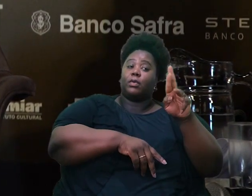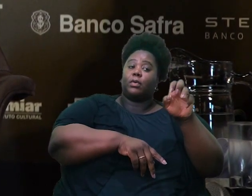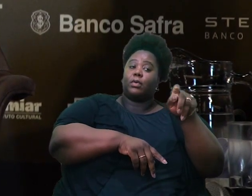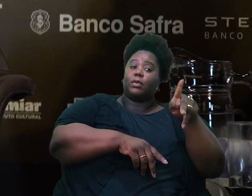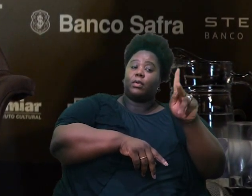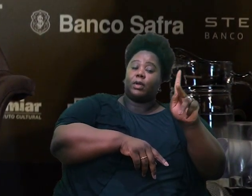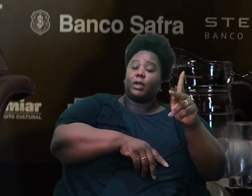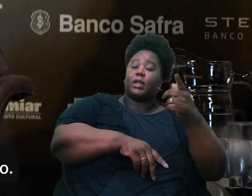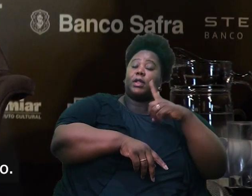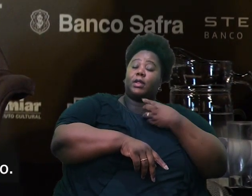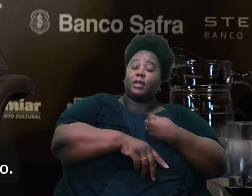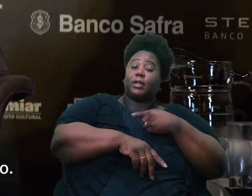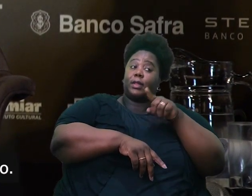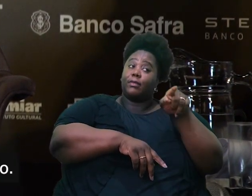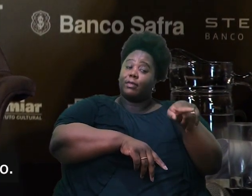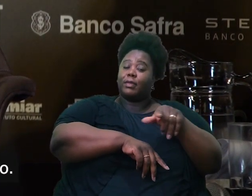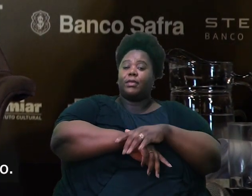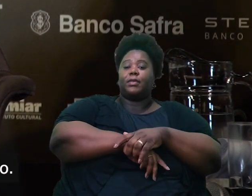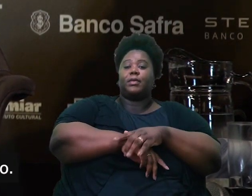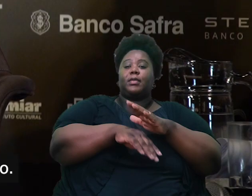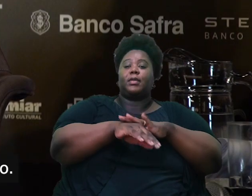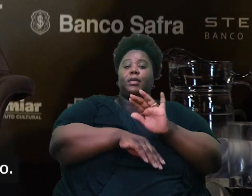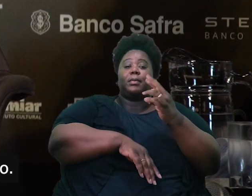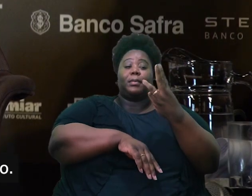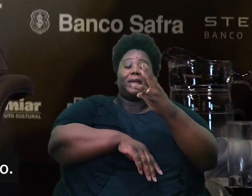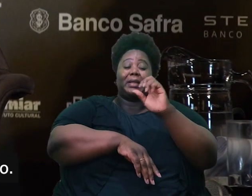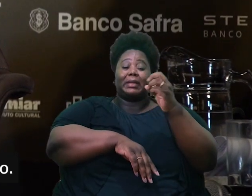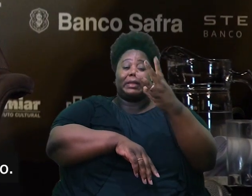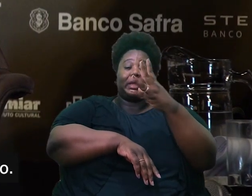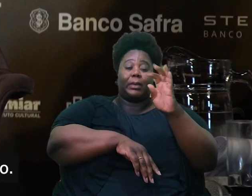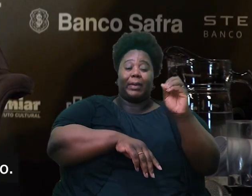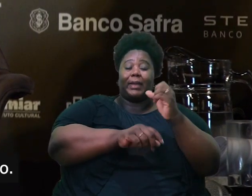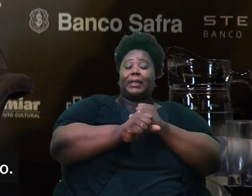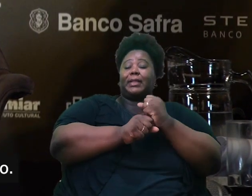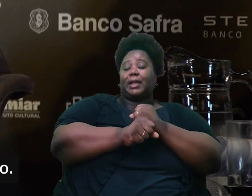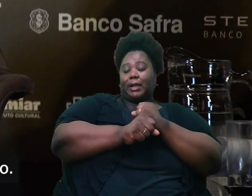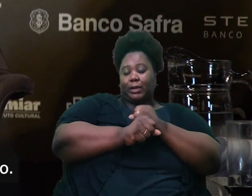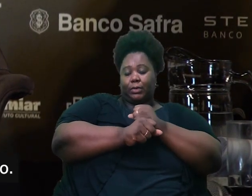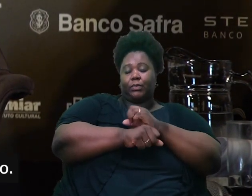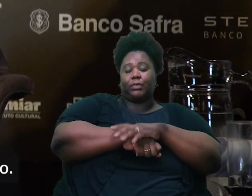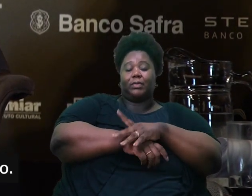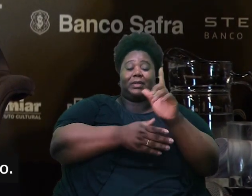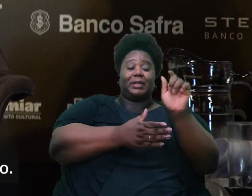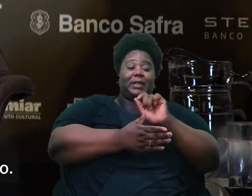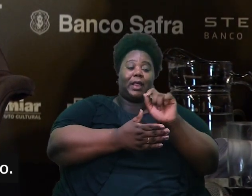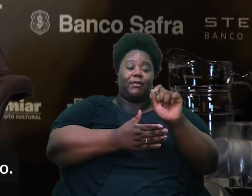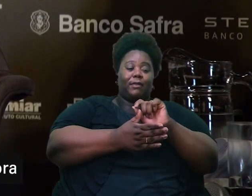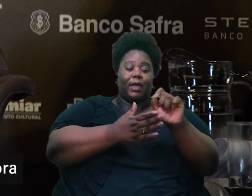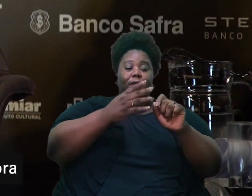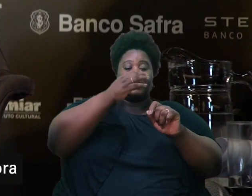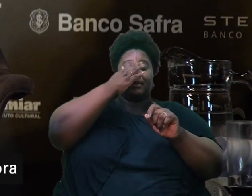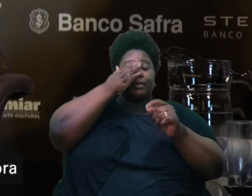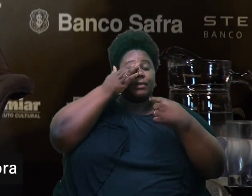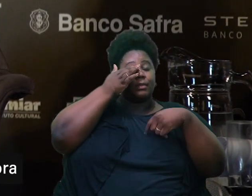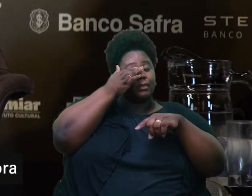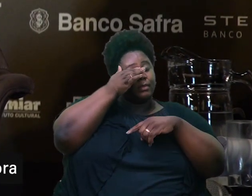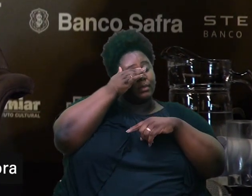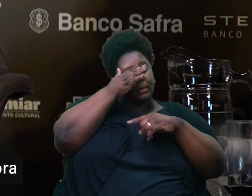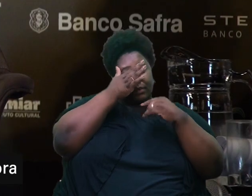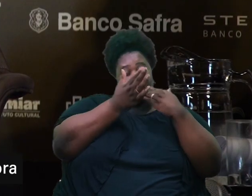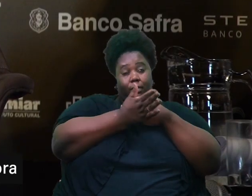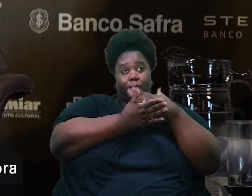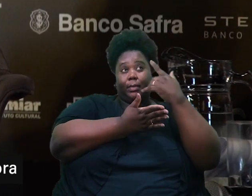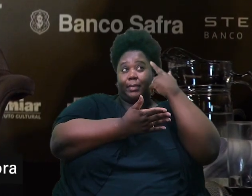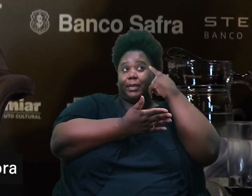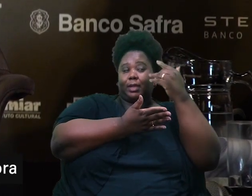né, há mais de 30, 40 anos, escrevendo. Nós não começamos a pensar